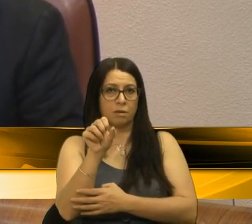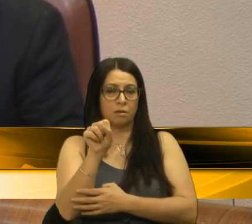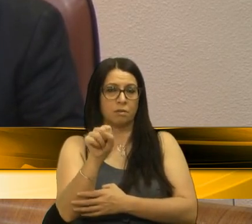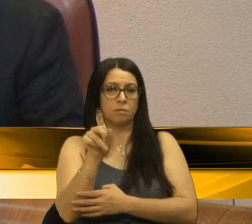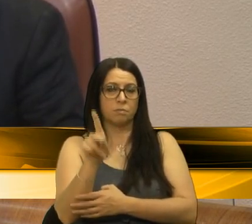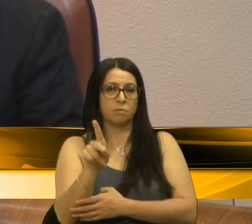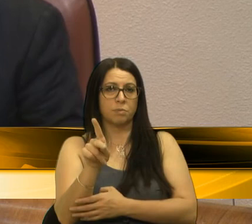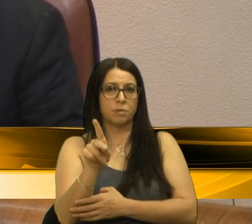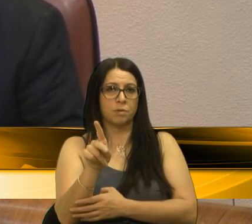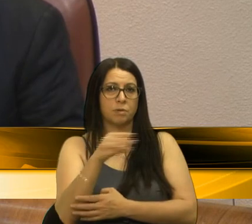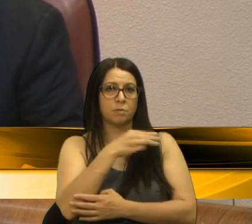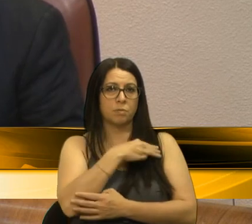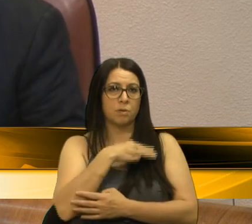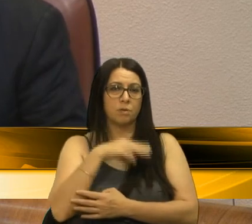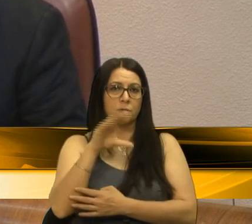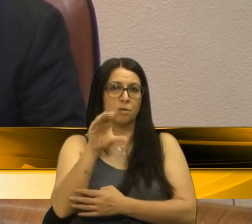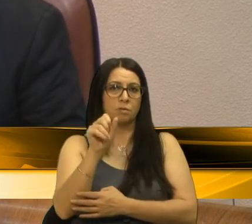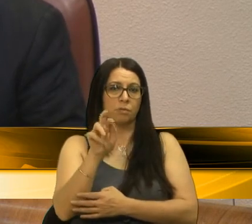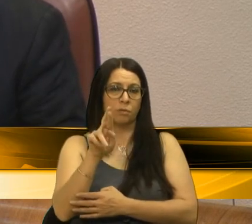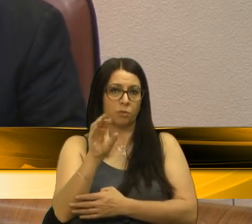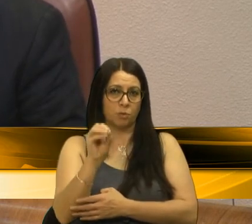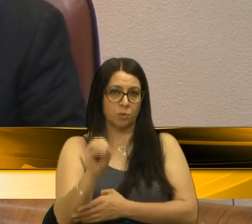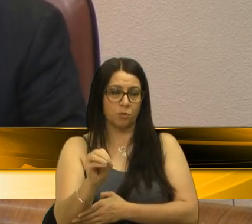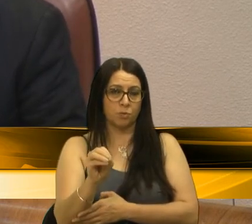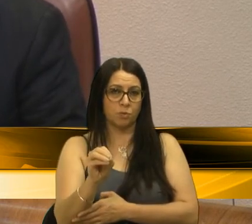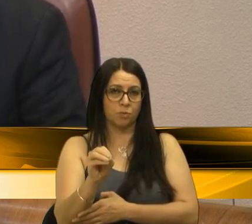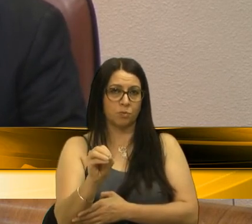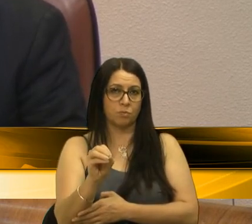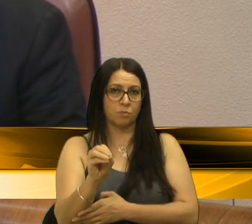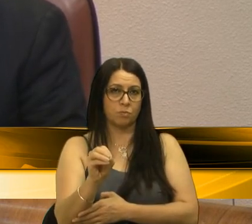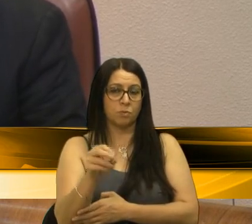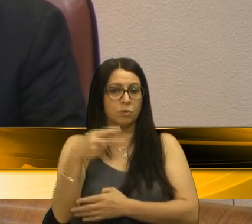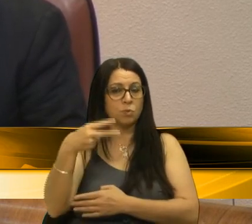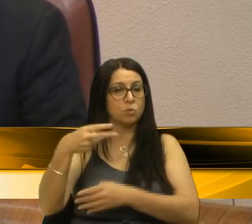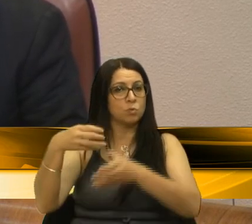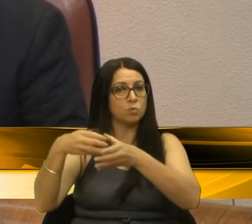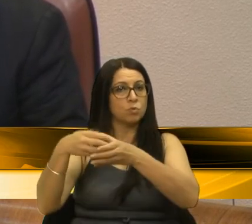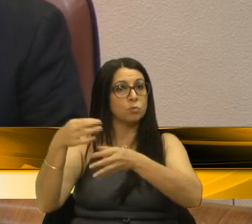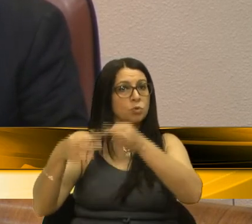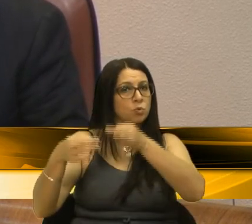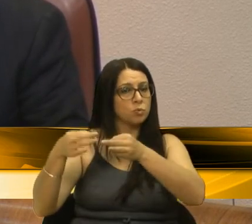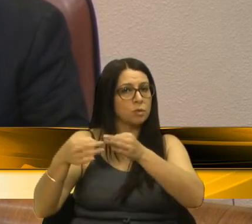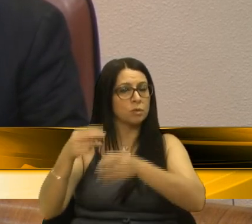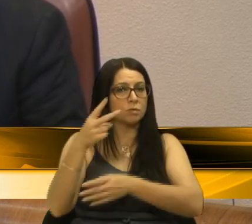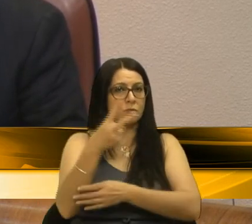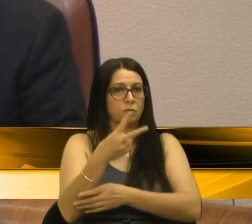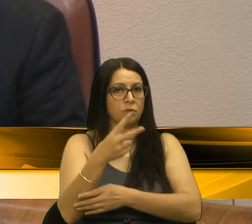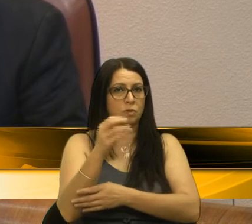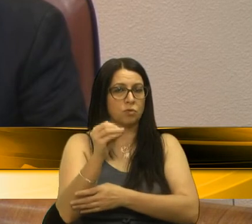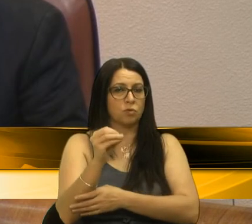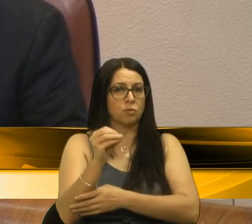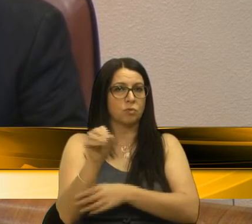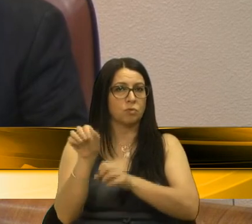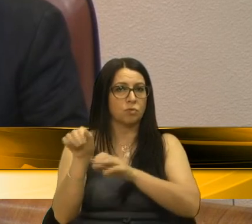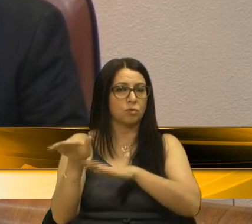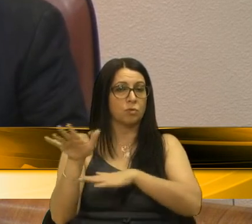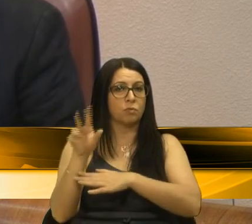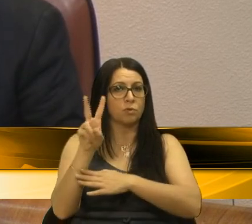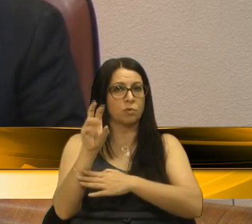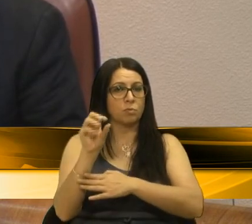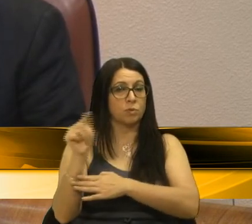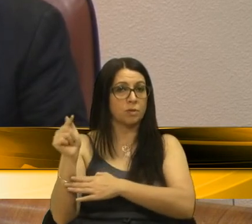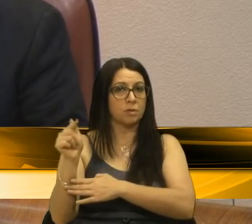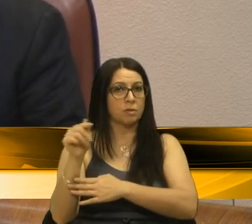relator ministro Castro Meira, segunda turma, julgado em 20 de 9 de 2007,